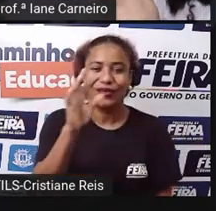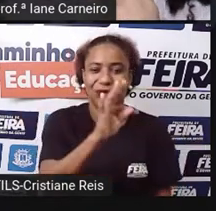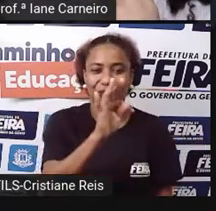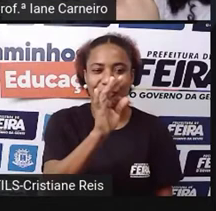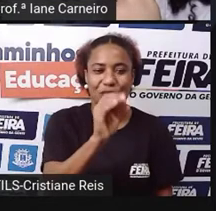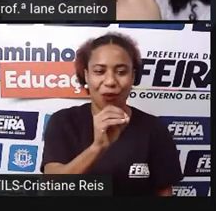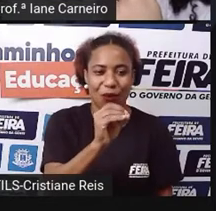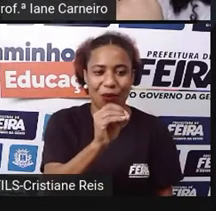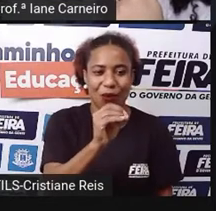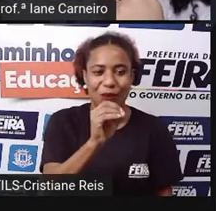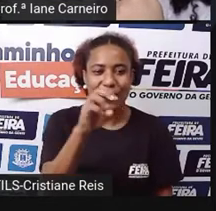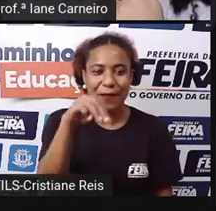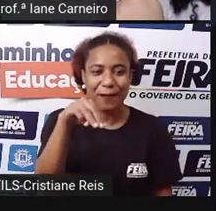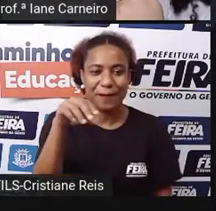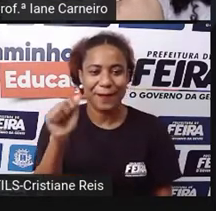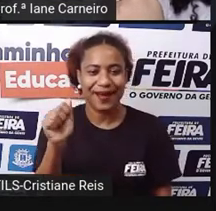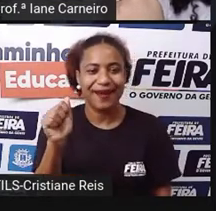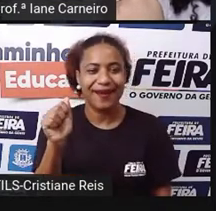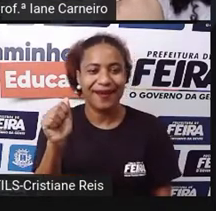ma, vamos ver.